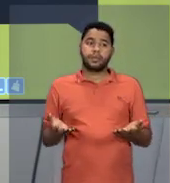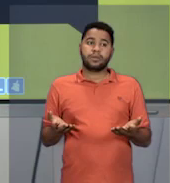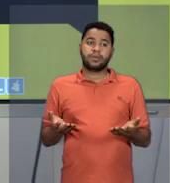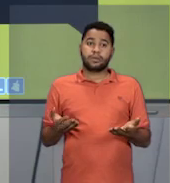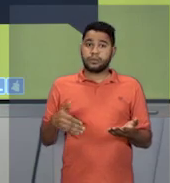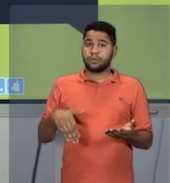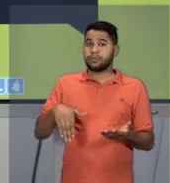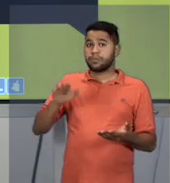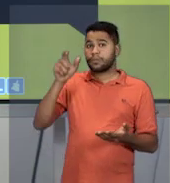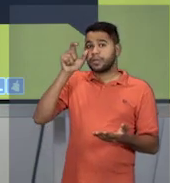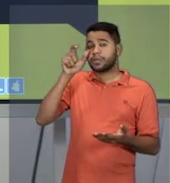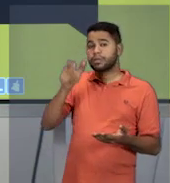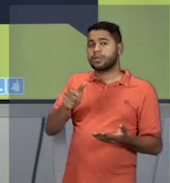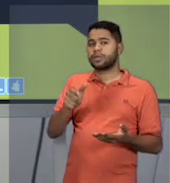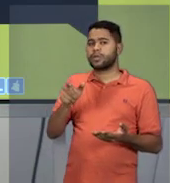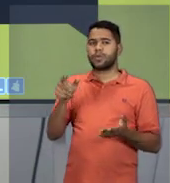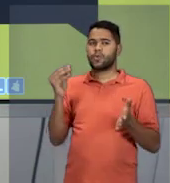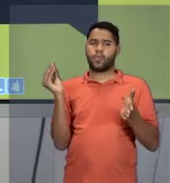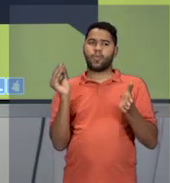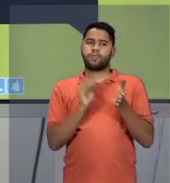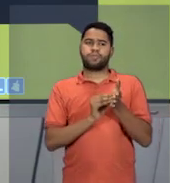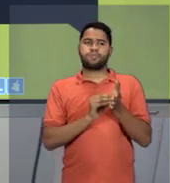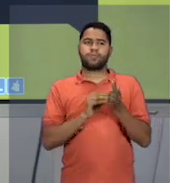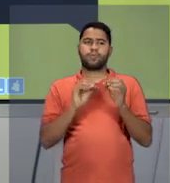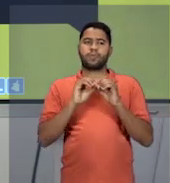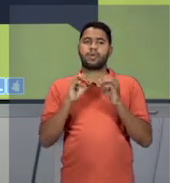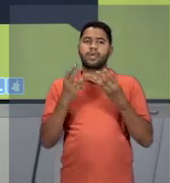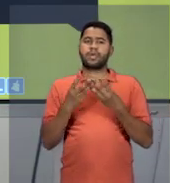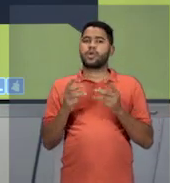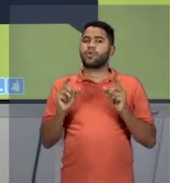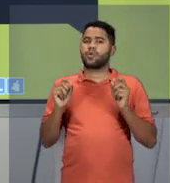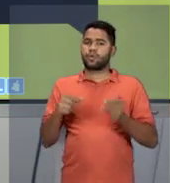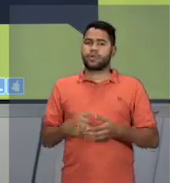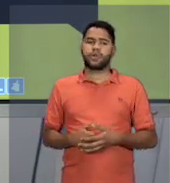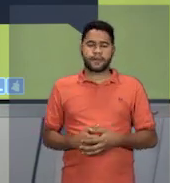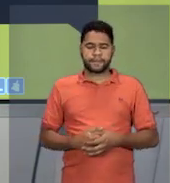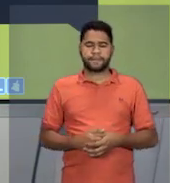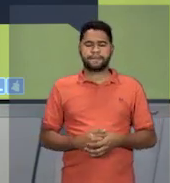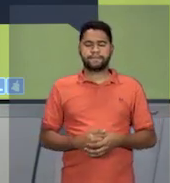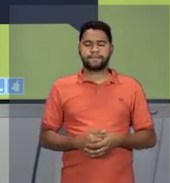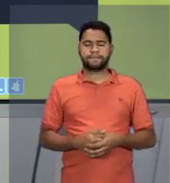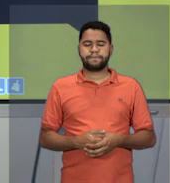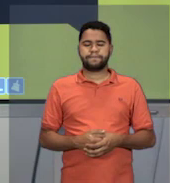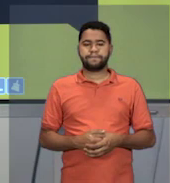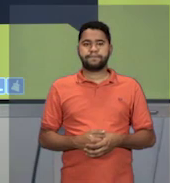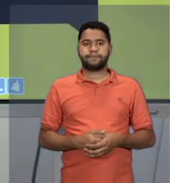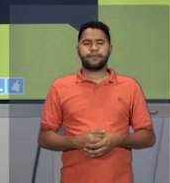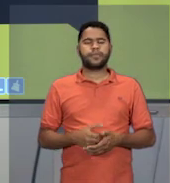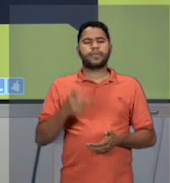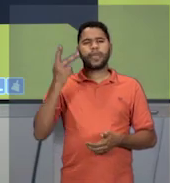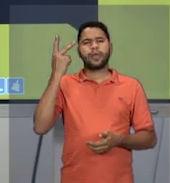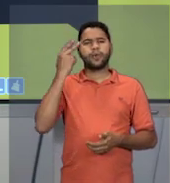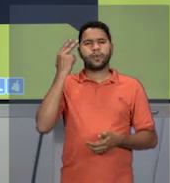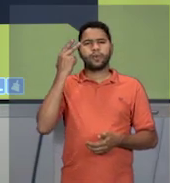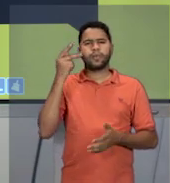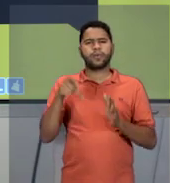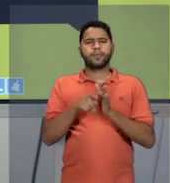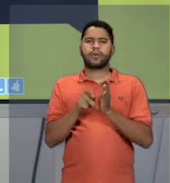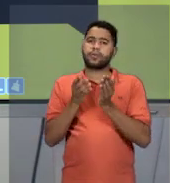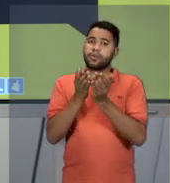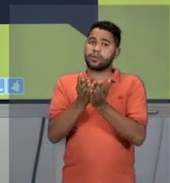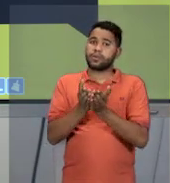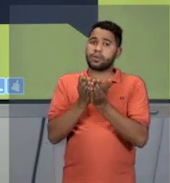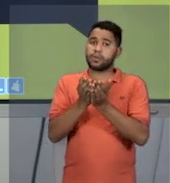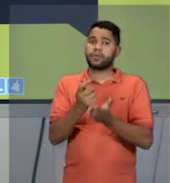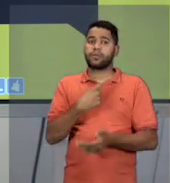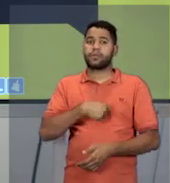mais interessante, eu não coloquei nesse slide aqui, era o seguinte: como era muito comum que os navios